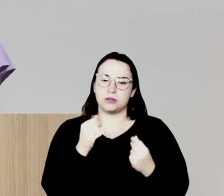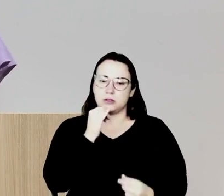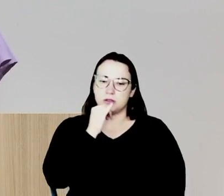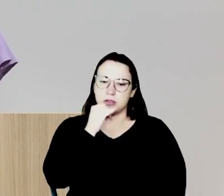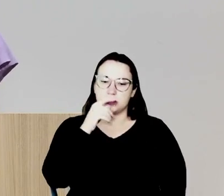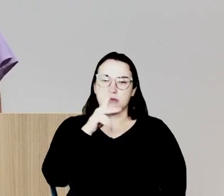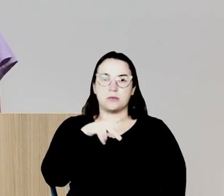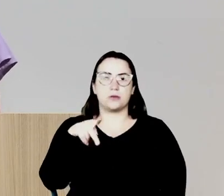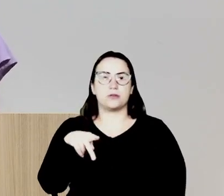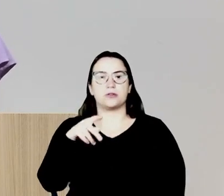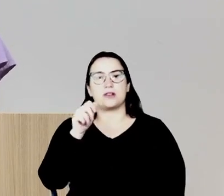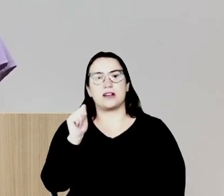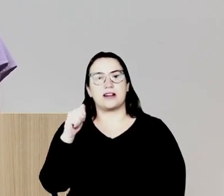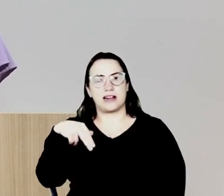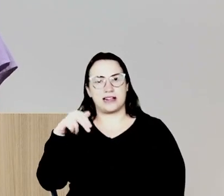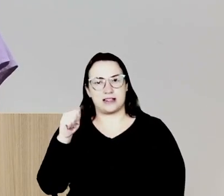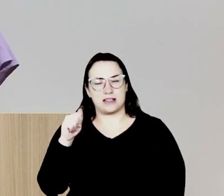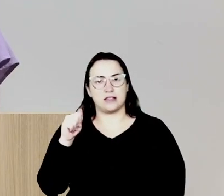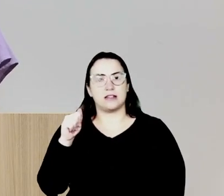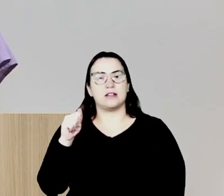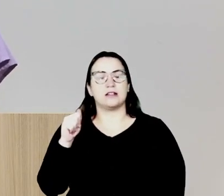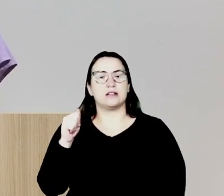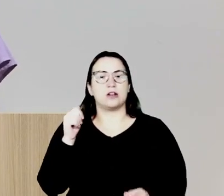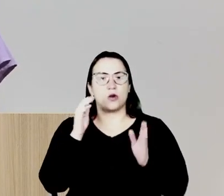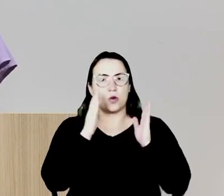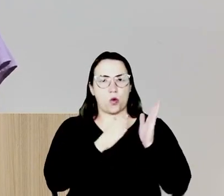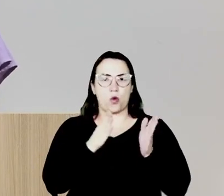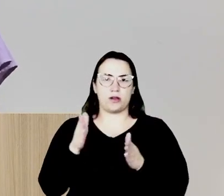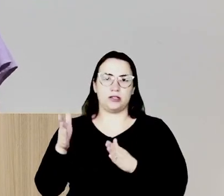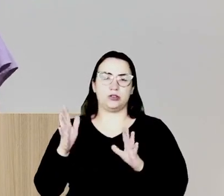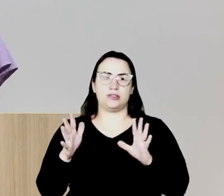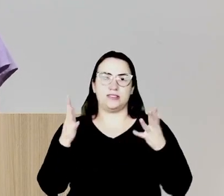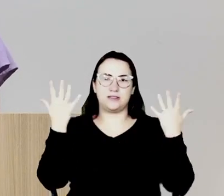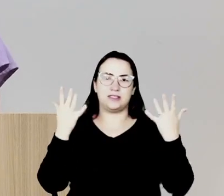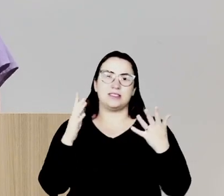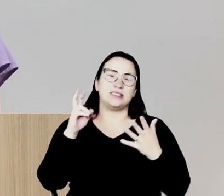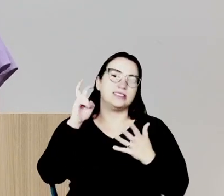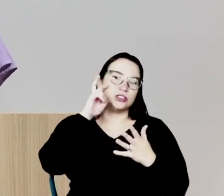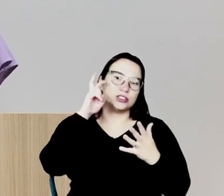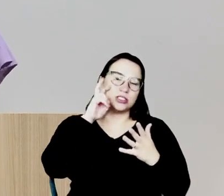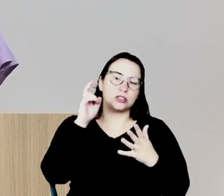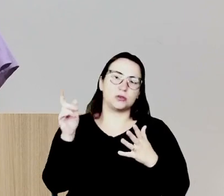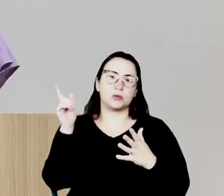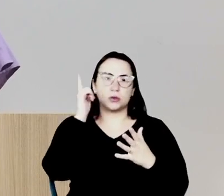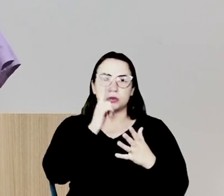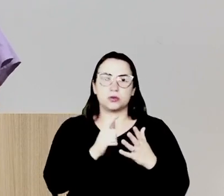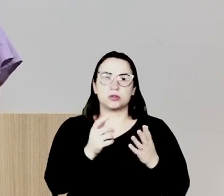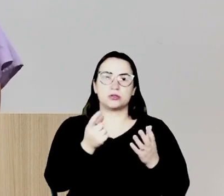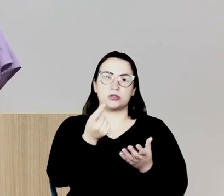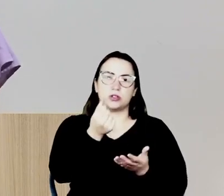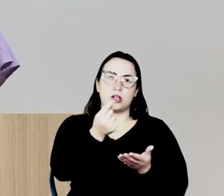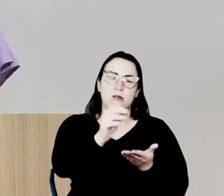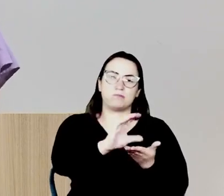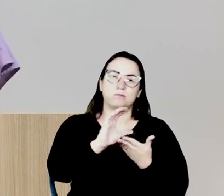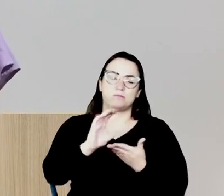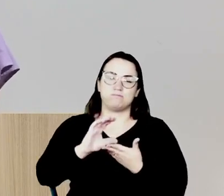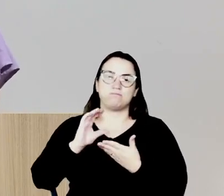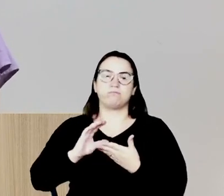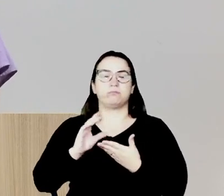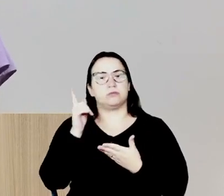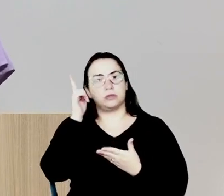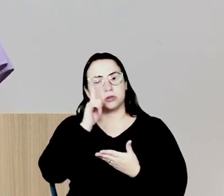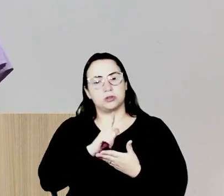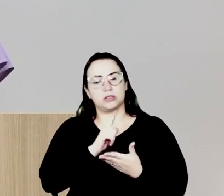Ana, que providenciou, que organizou esse evento de quinta, para a gente conseguir arrecadar algum dinheiro, para que a gente